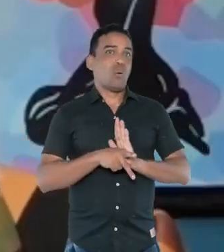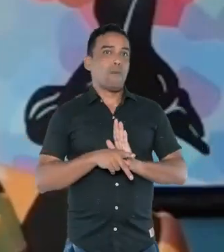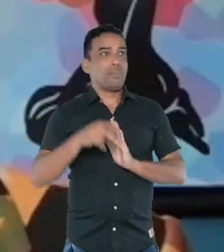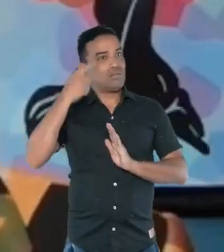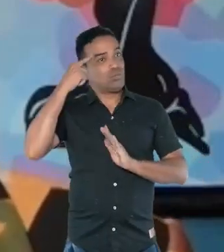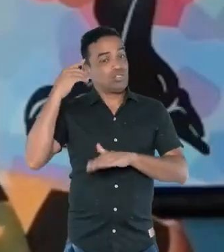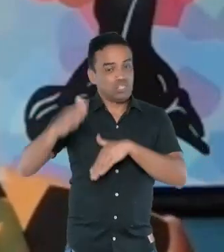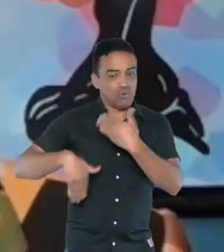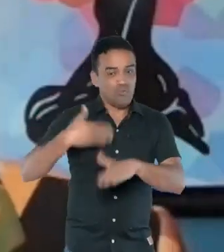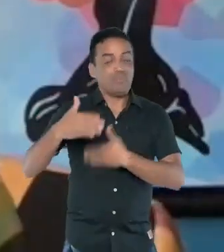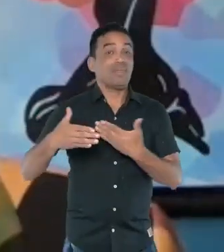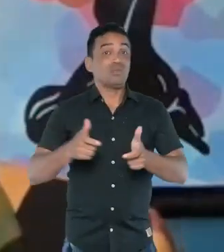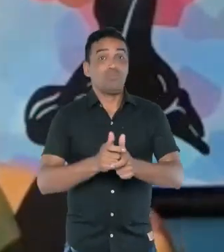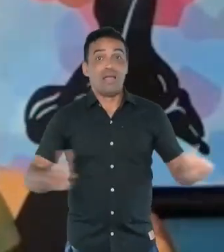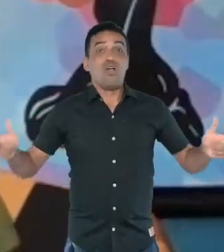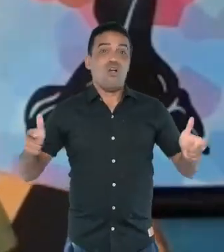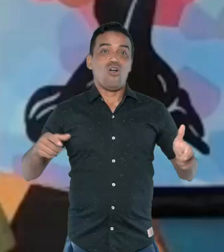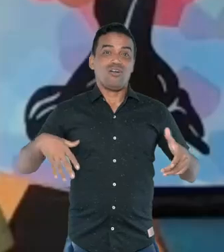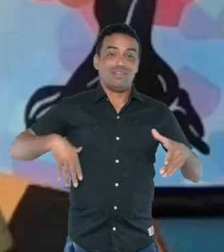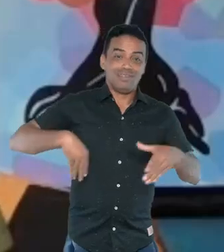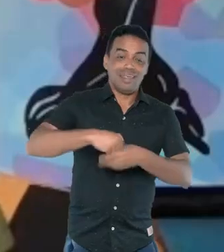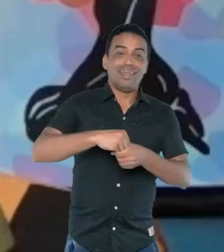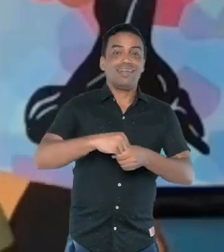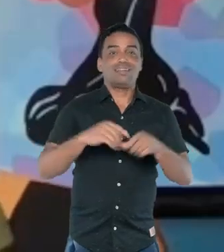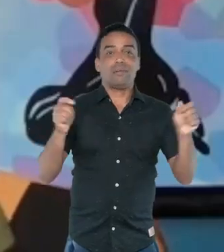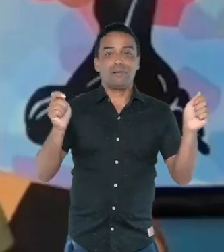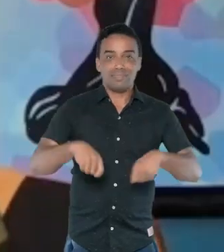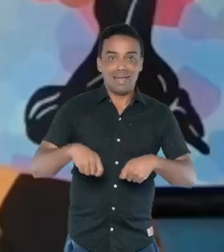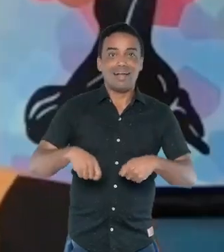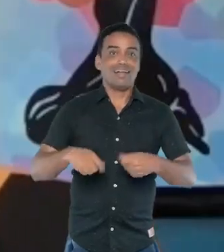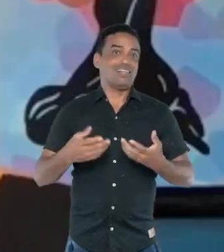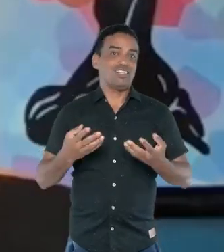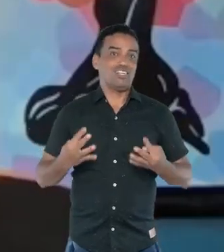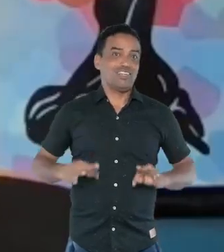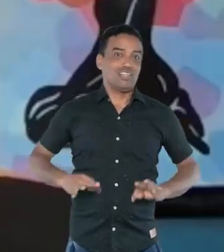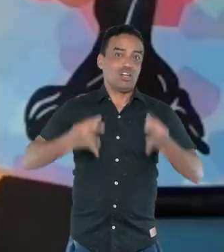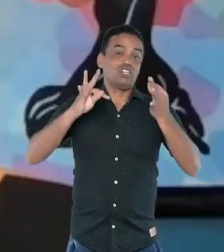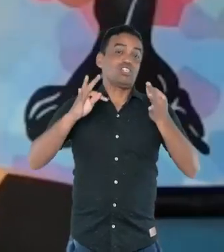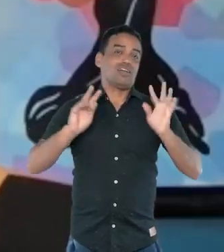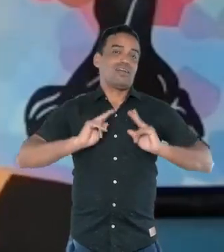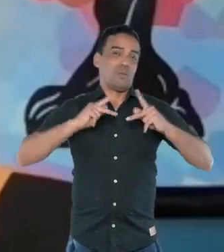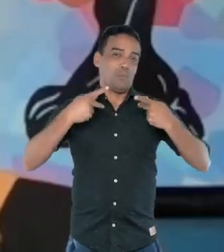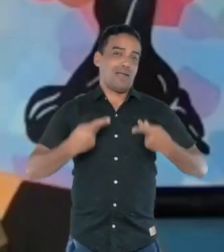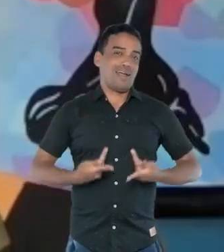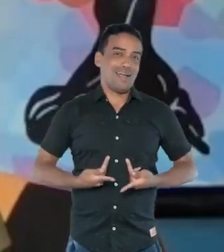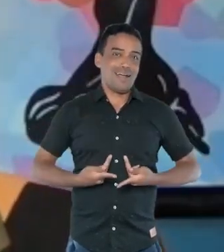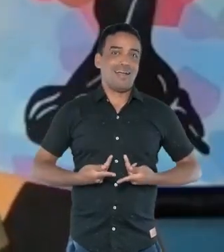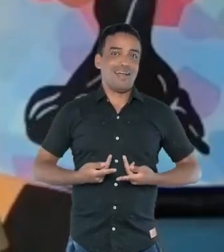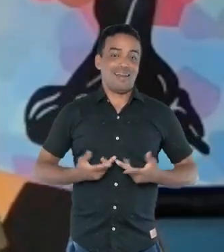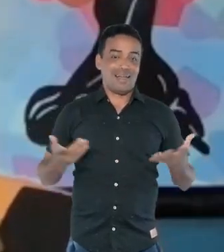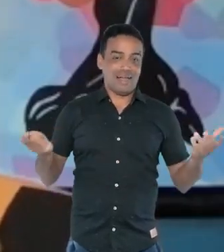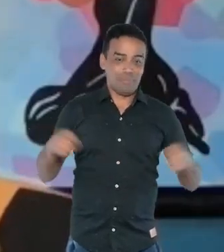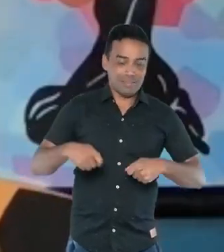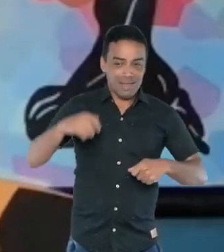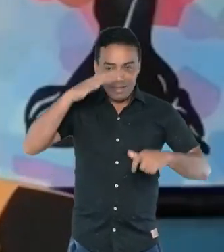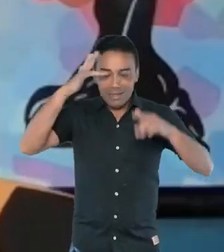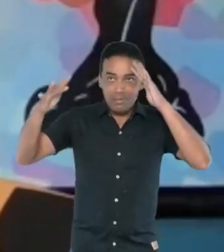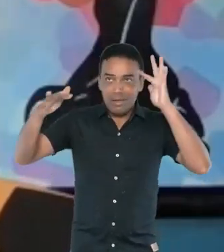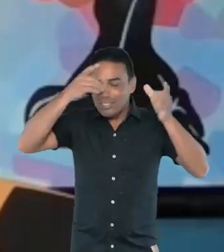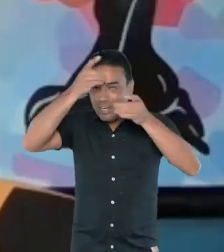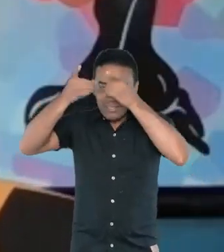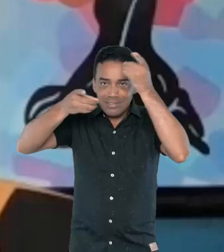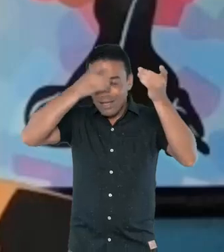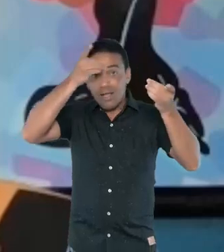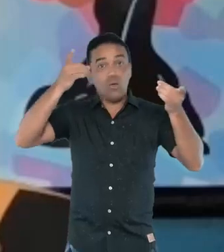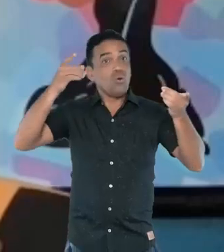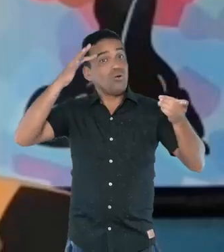capacidades humanas, ou que seria, tomando a liberdade aqui de falar dessas tecnologias humanas, porque a imaginação é uma ferramenta para a criação